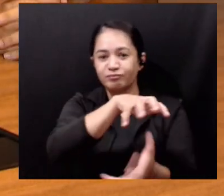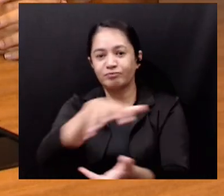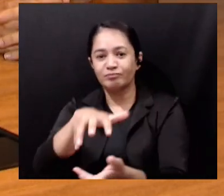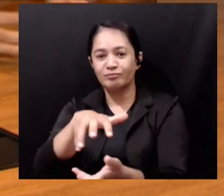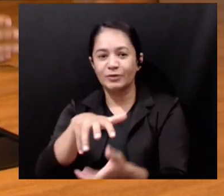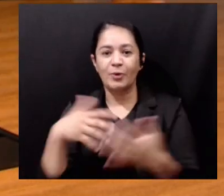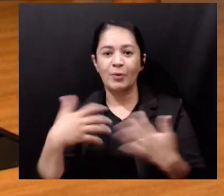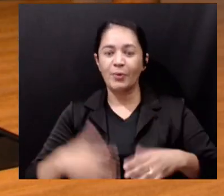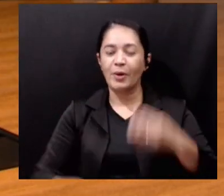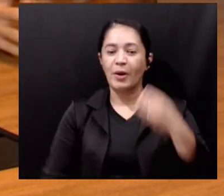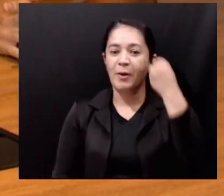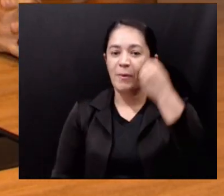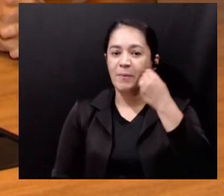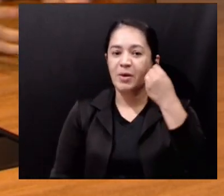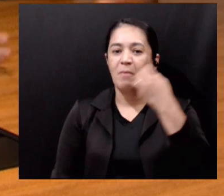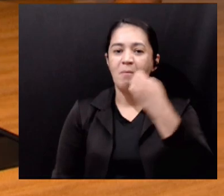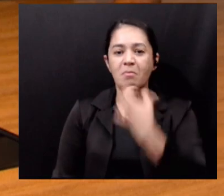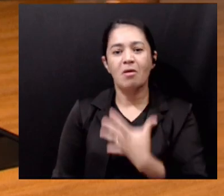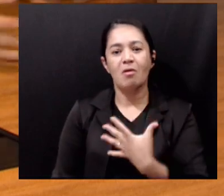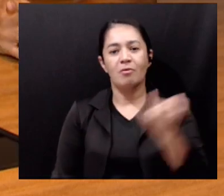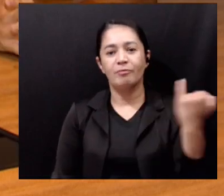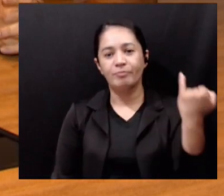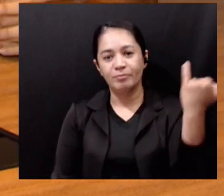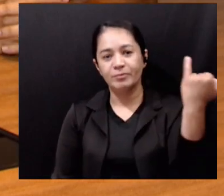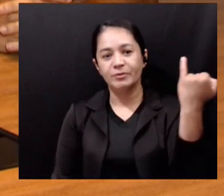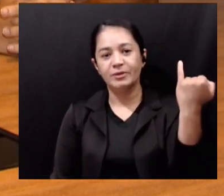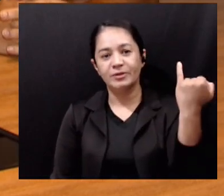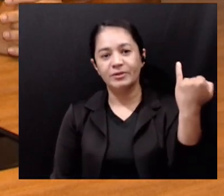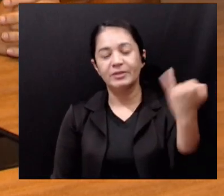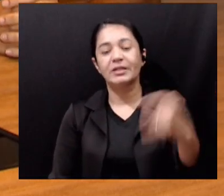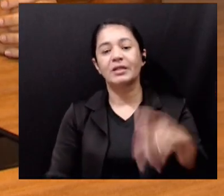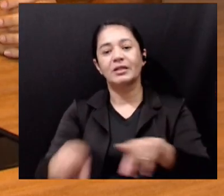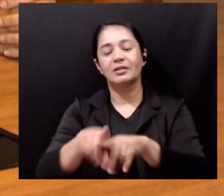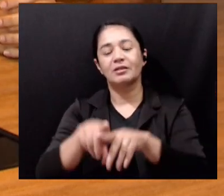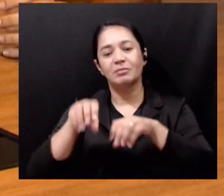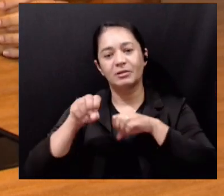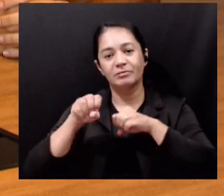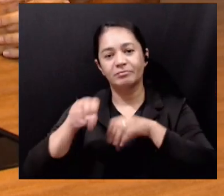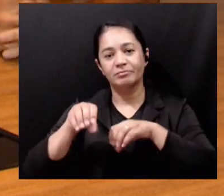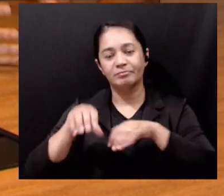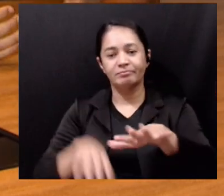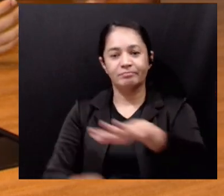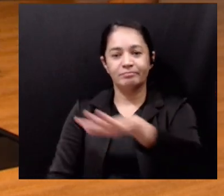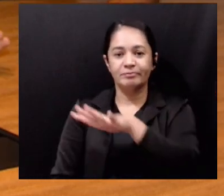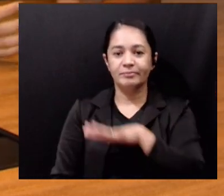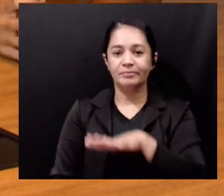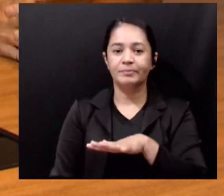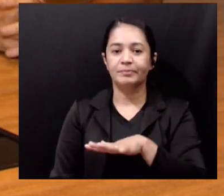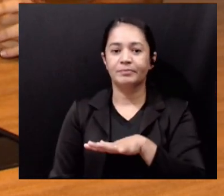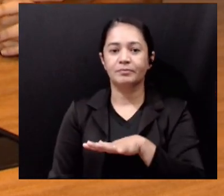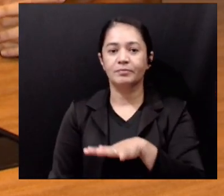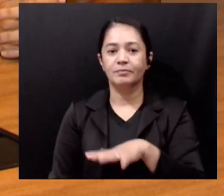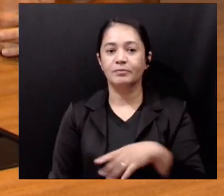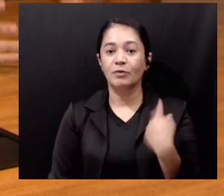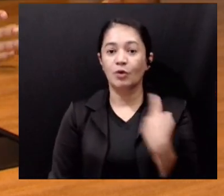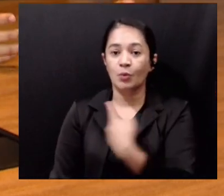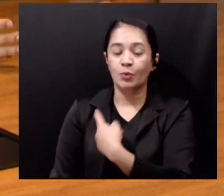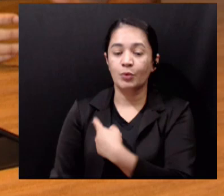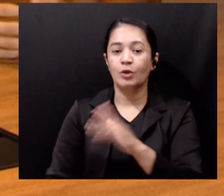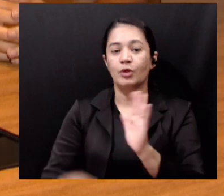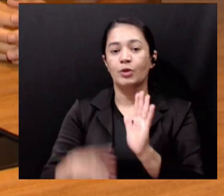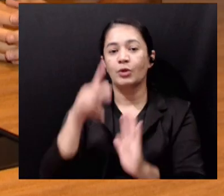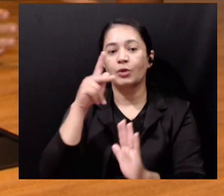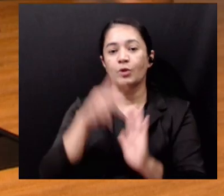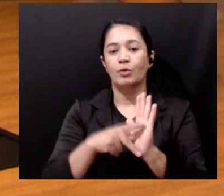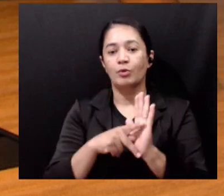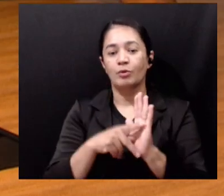para a nossa universidade e para a educação no geral no Brasil, né? O nosso projeto, ele diz respeito